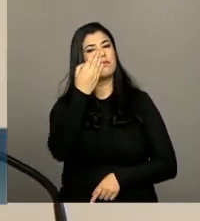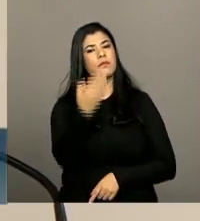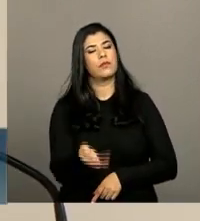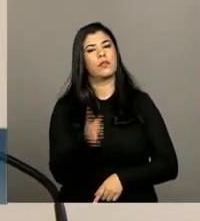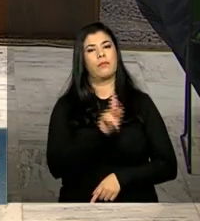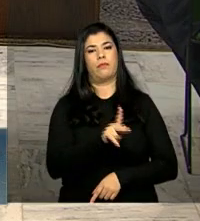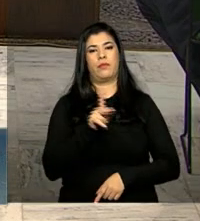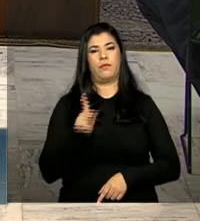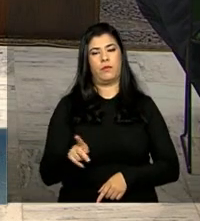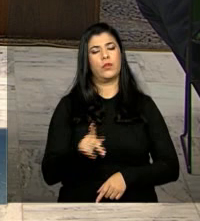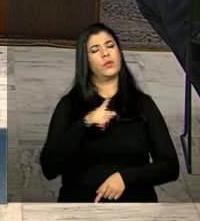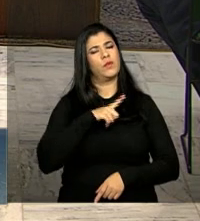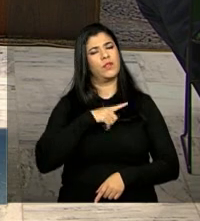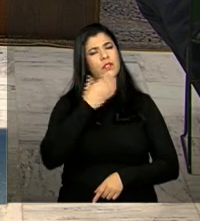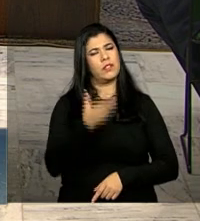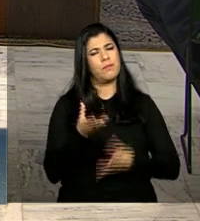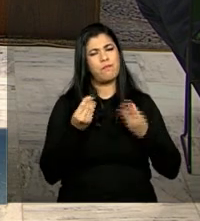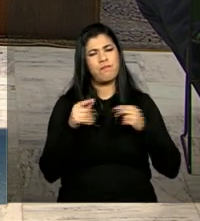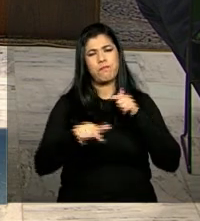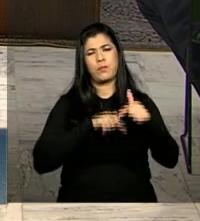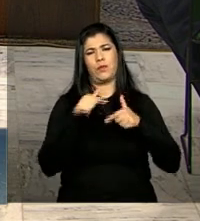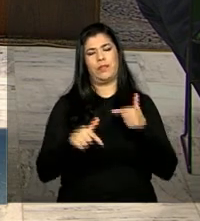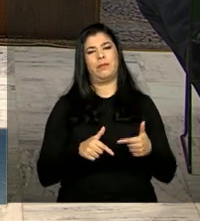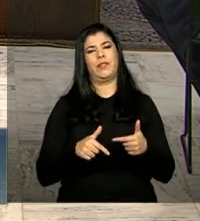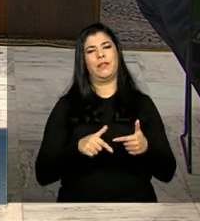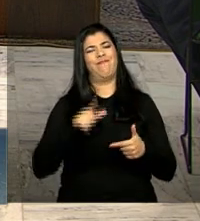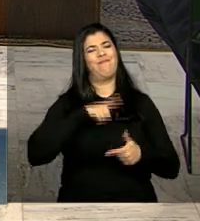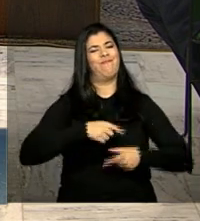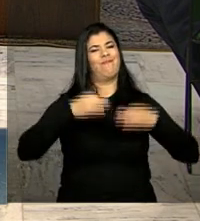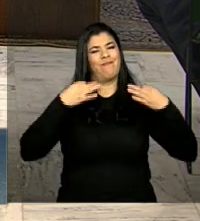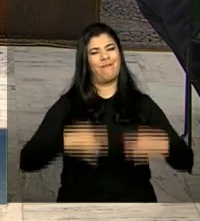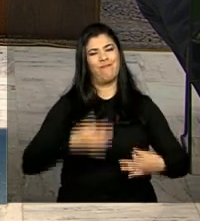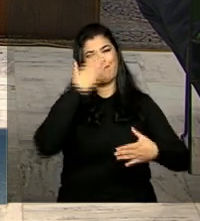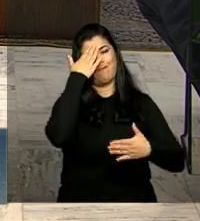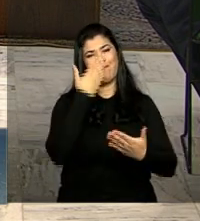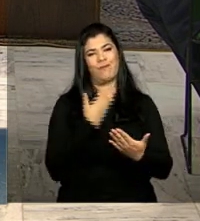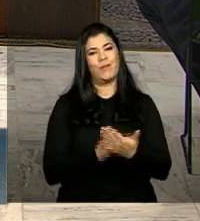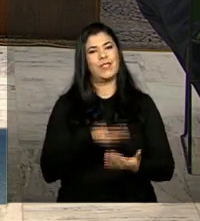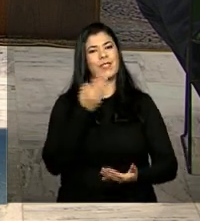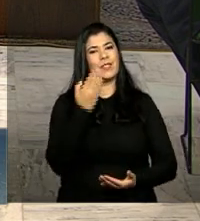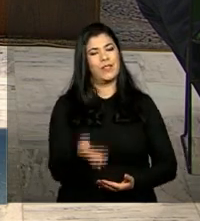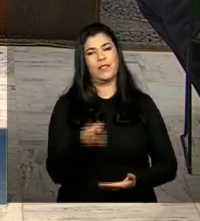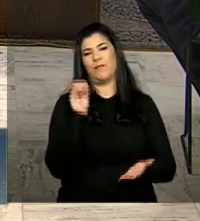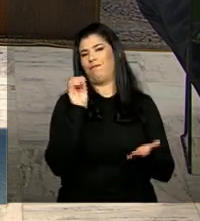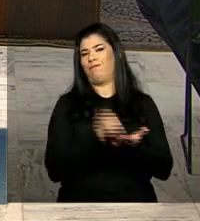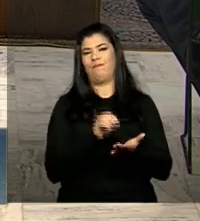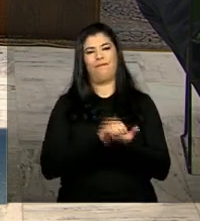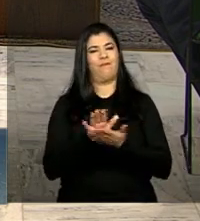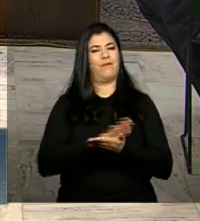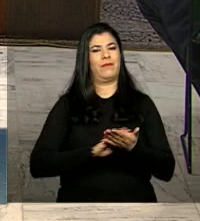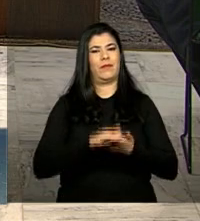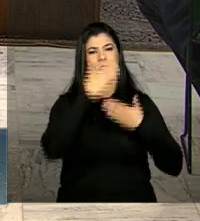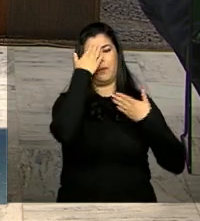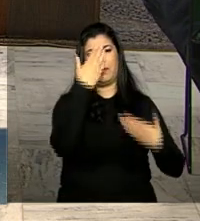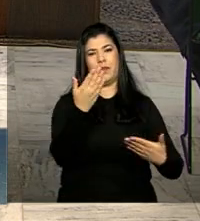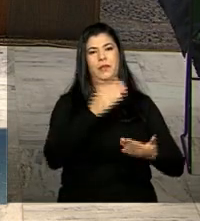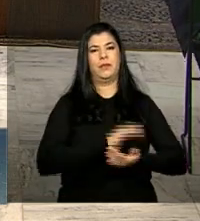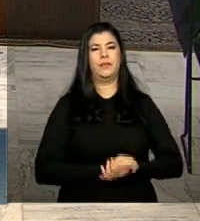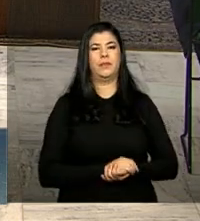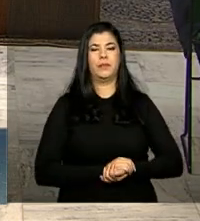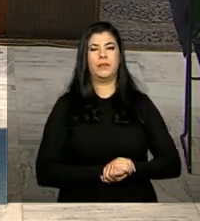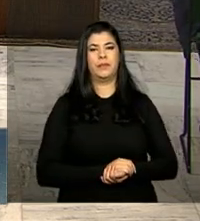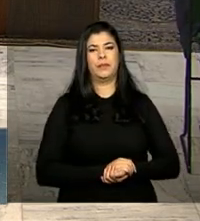muito trabalho tenho certeza que isso não lhe faltará Muito